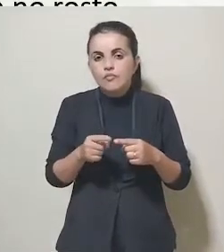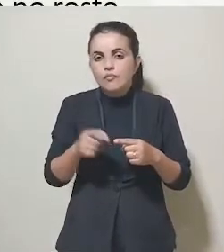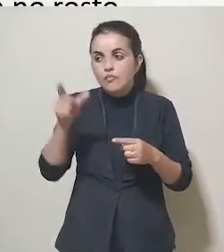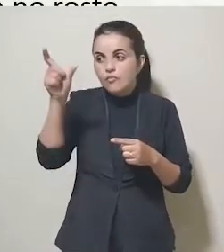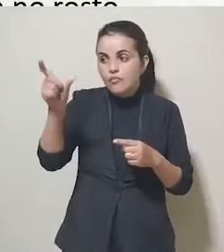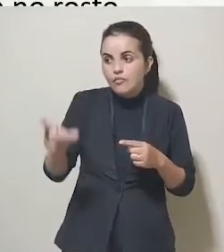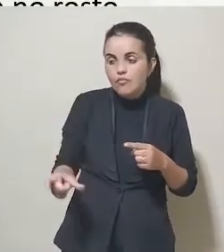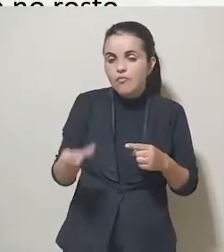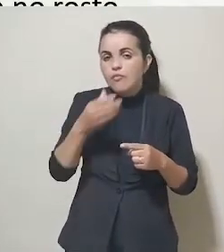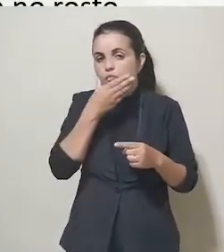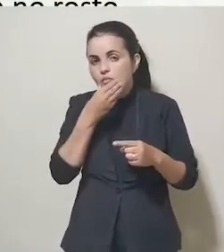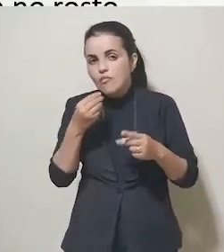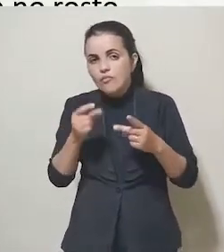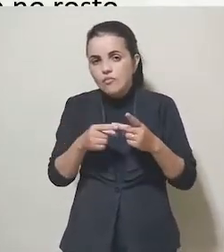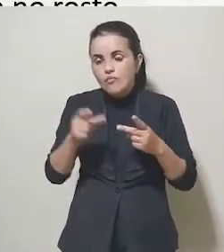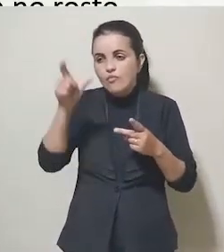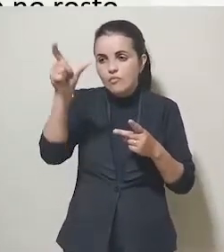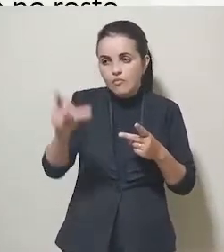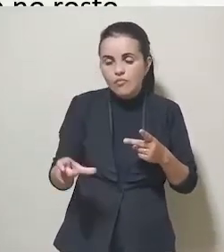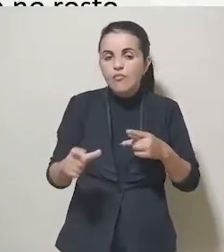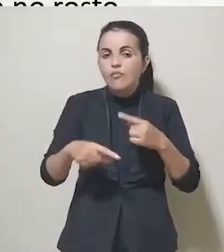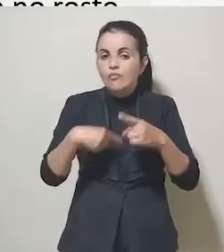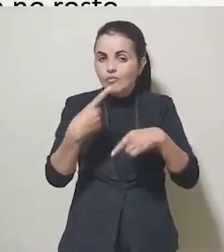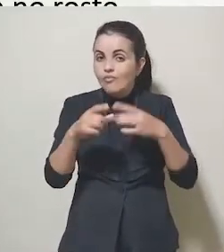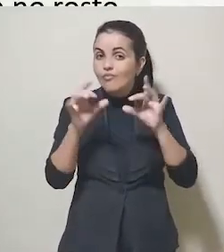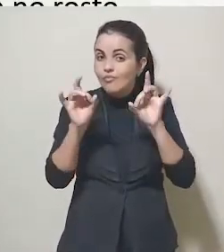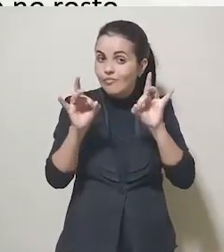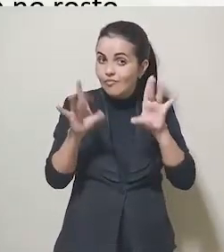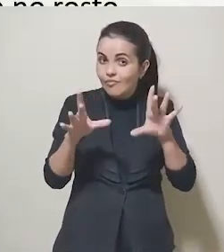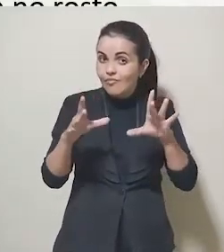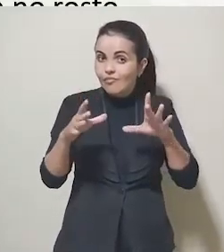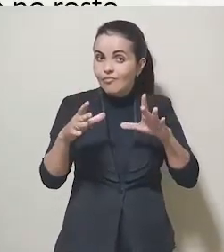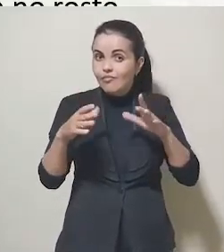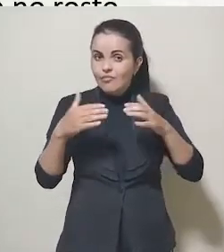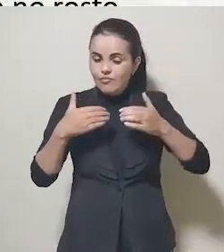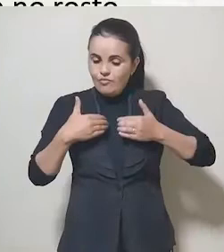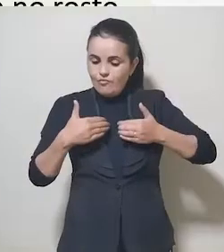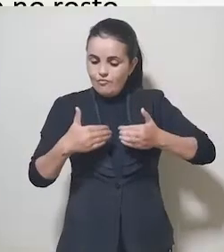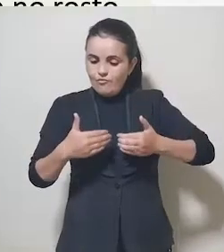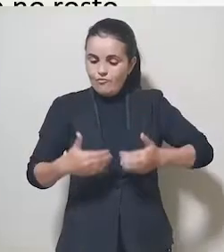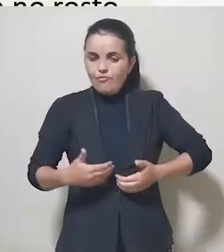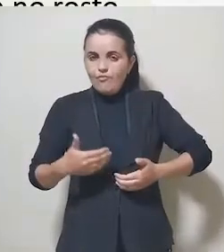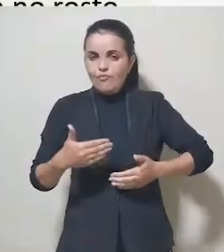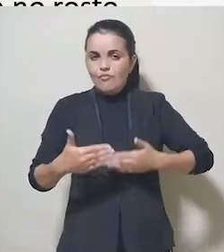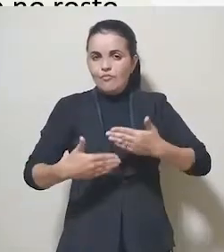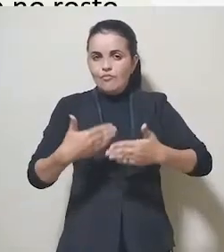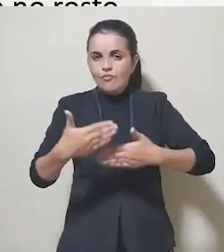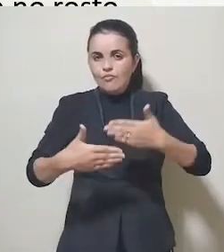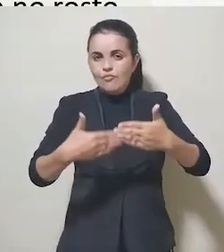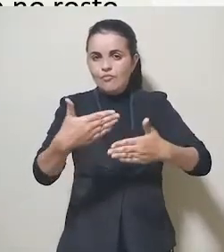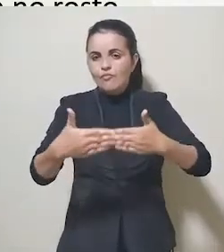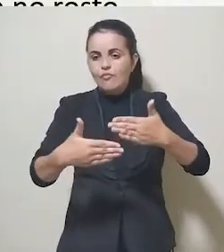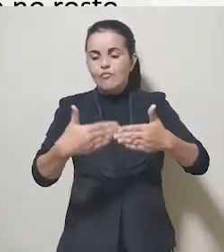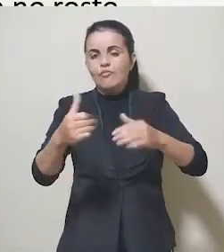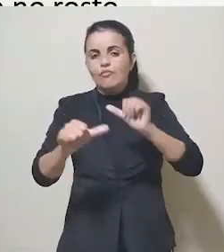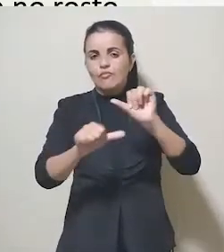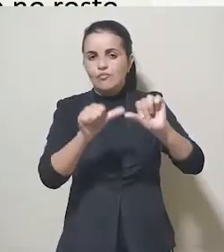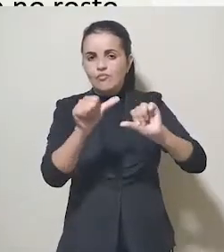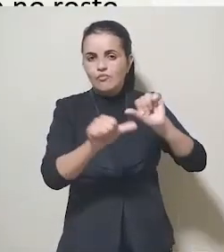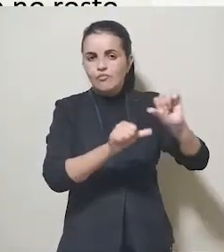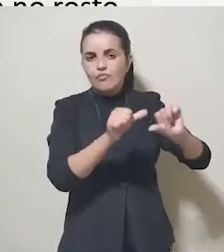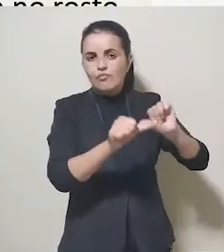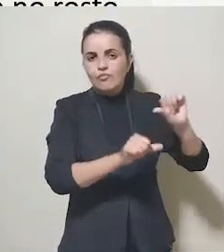estes só se manifestam após a puberdade. A puberdade ela corresponde ao início do funcionamento de órgãos